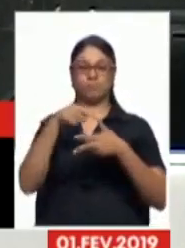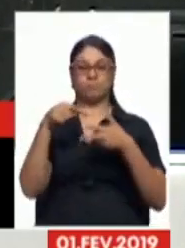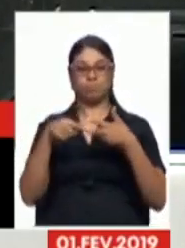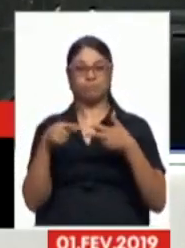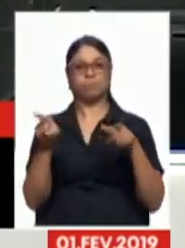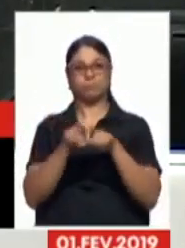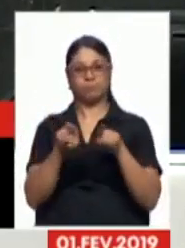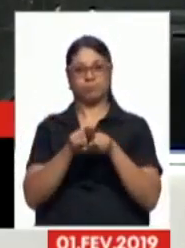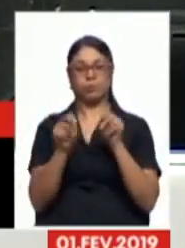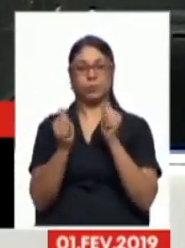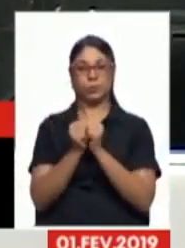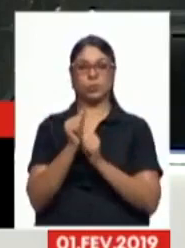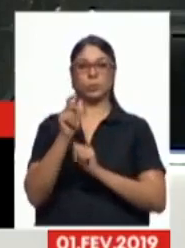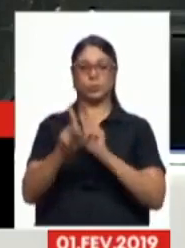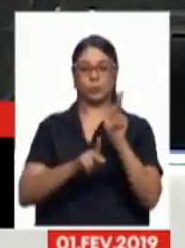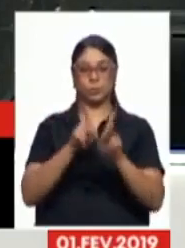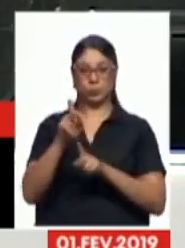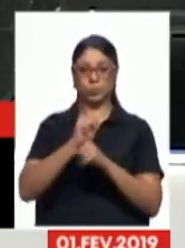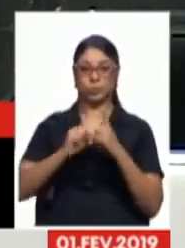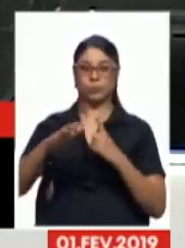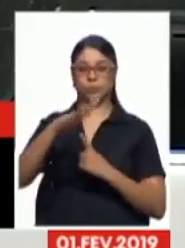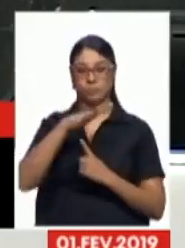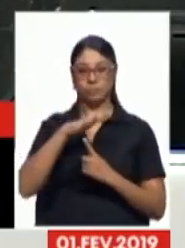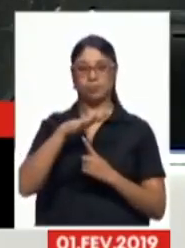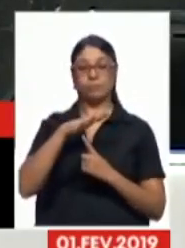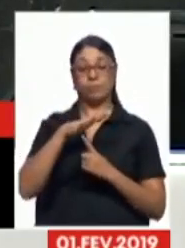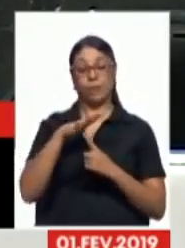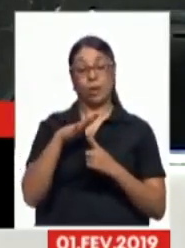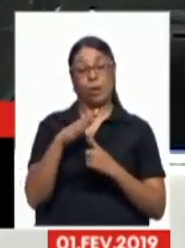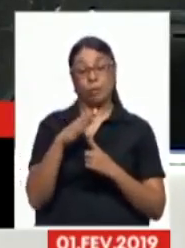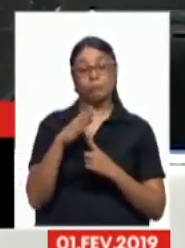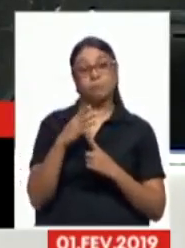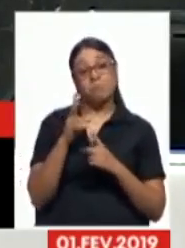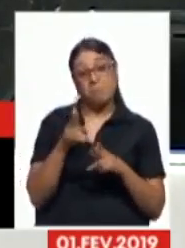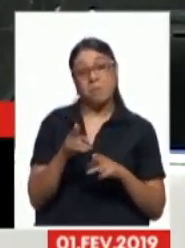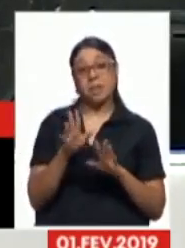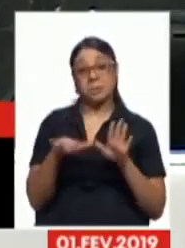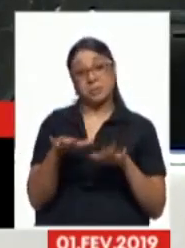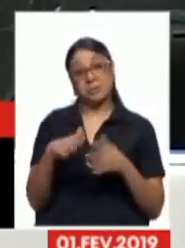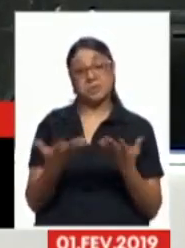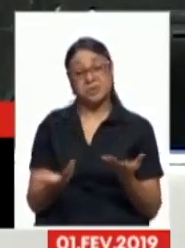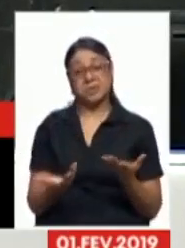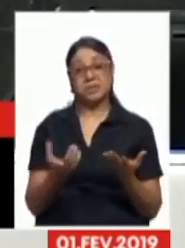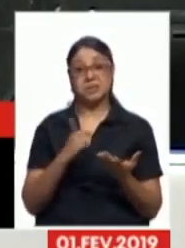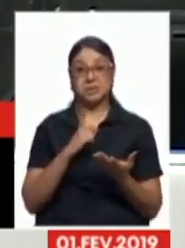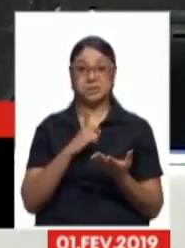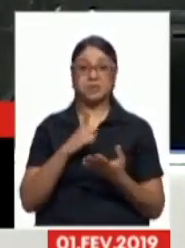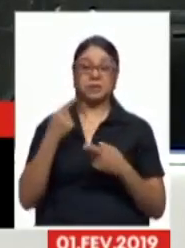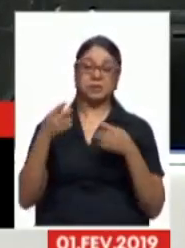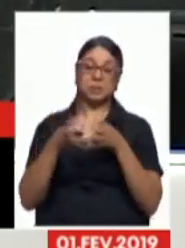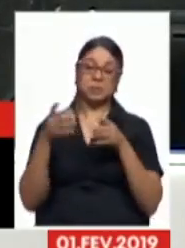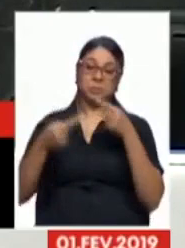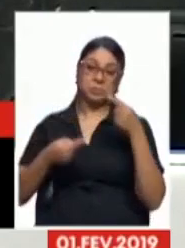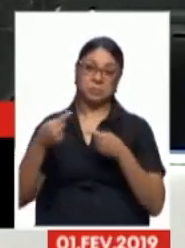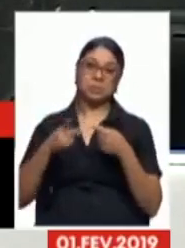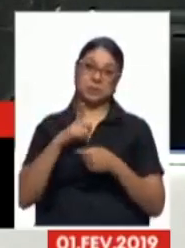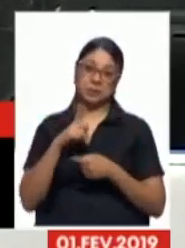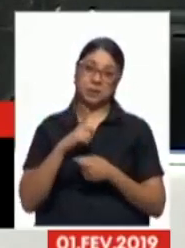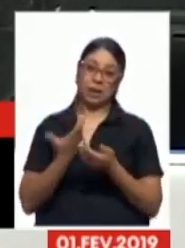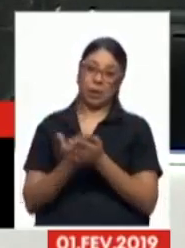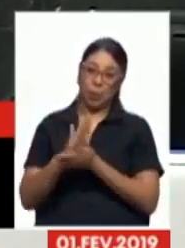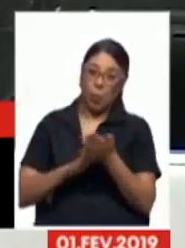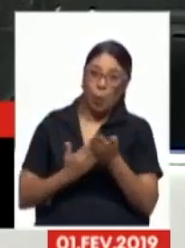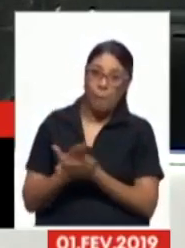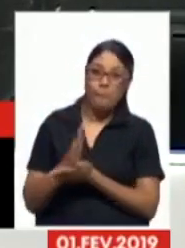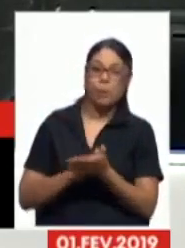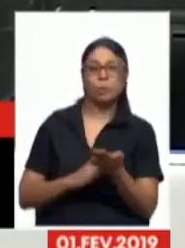sociedade. Mesmo que, às vezes, o parlamento seja palco de embates que possam causar incômodos, a